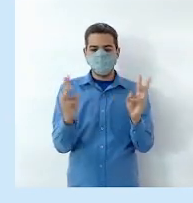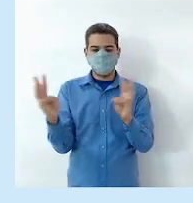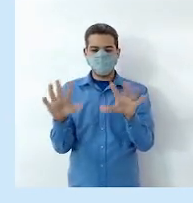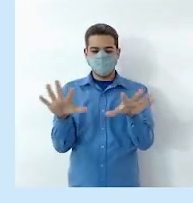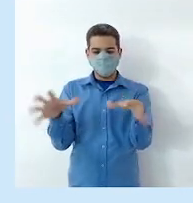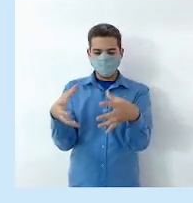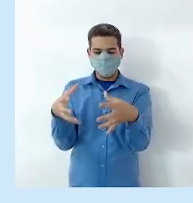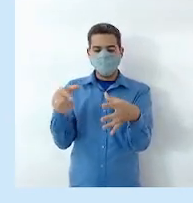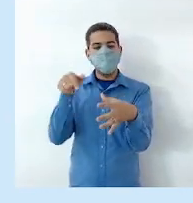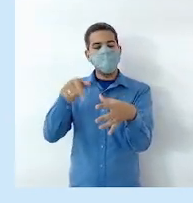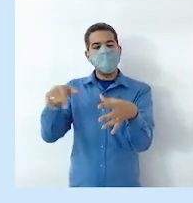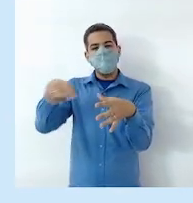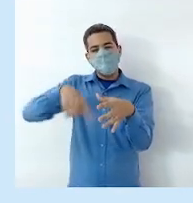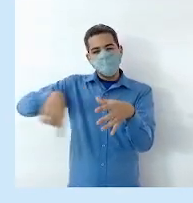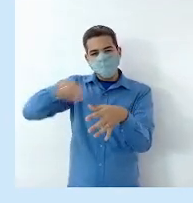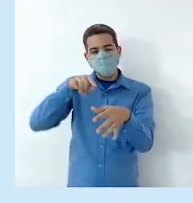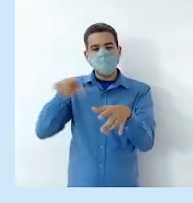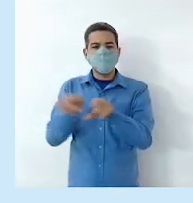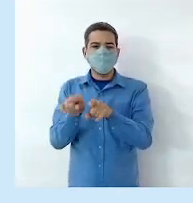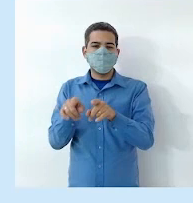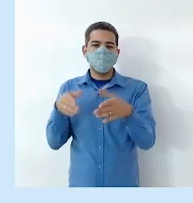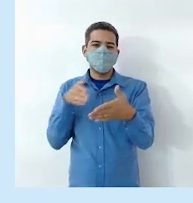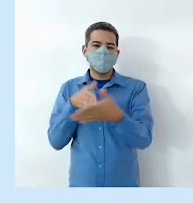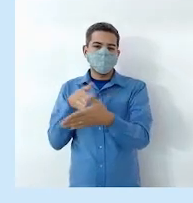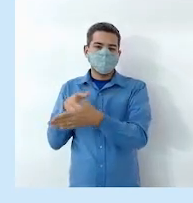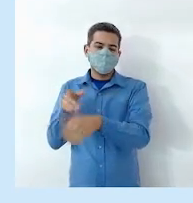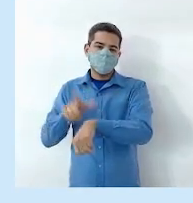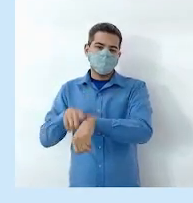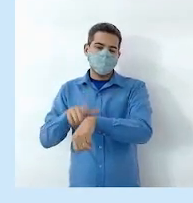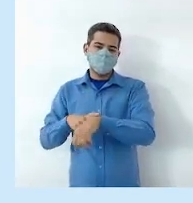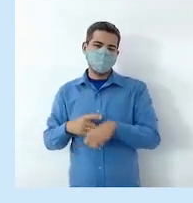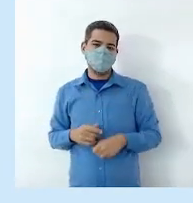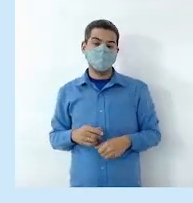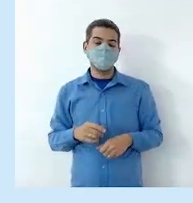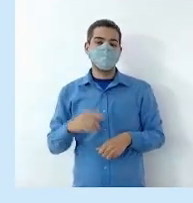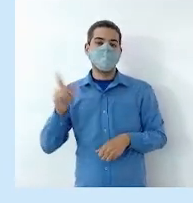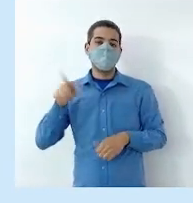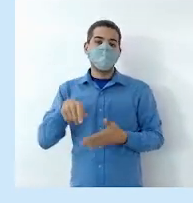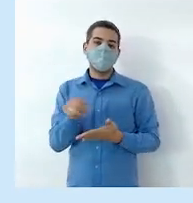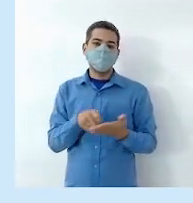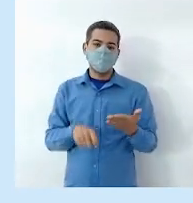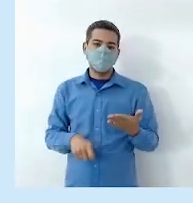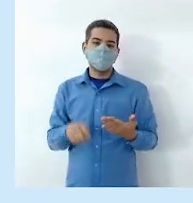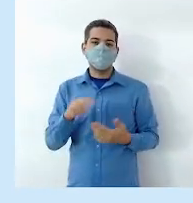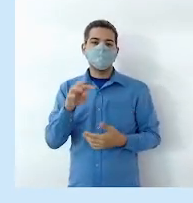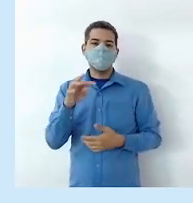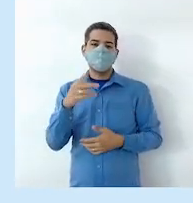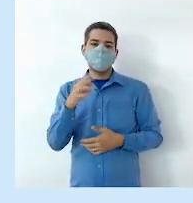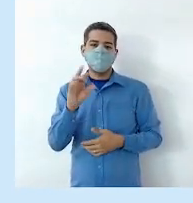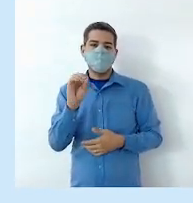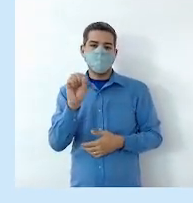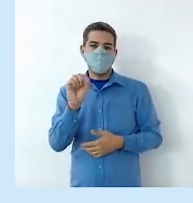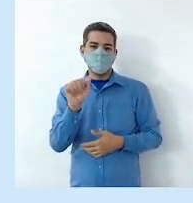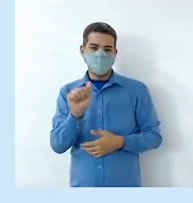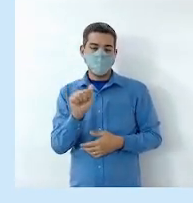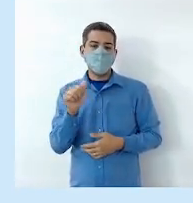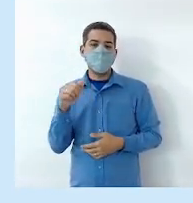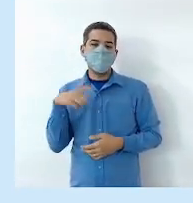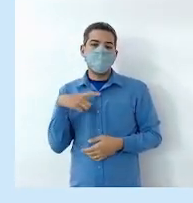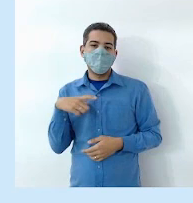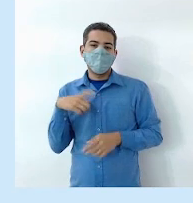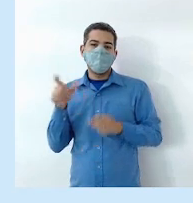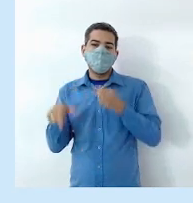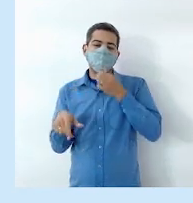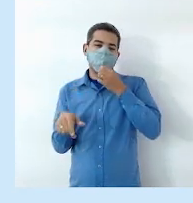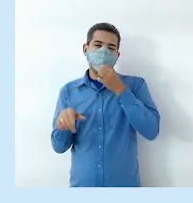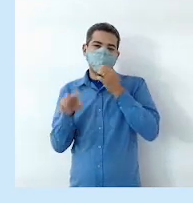um tempo e um espaço determinado. Geralmente ele é escrito em prosa. Tem essa diferença, né?